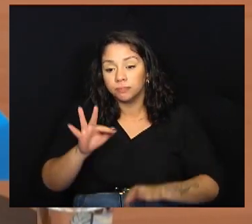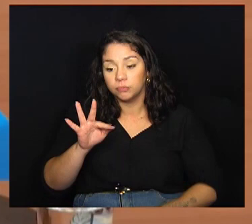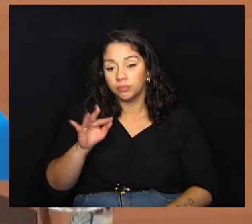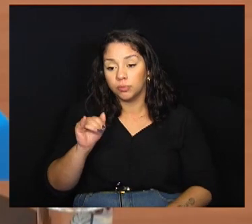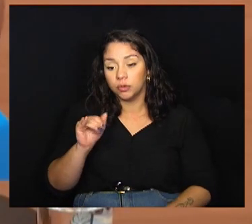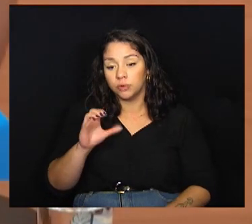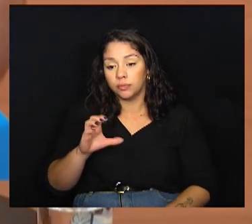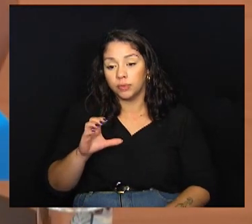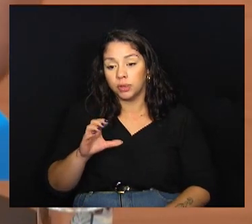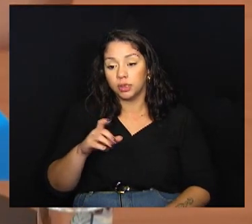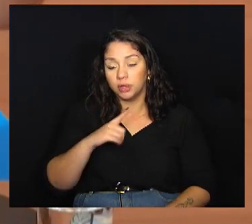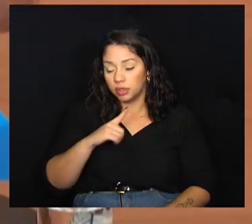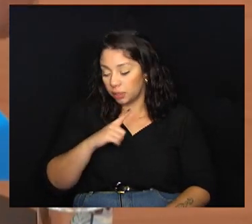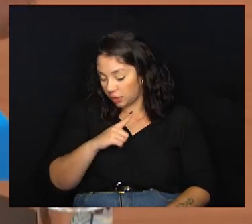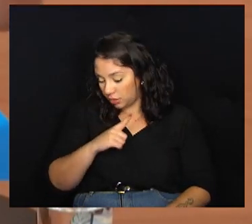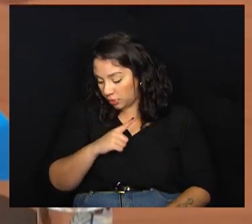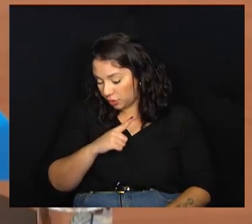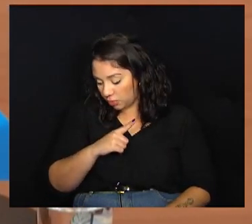tornando isso,